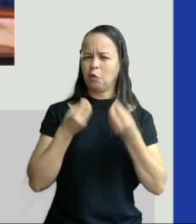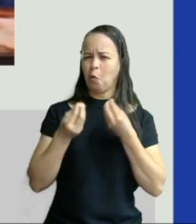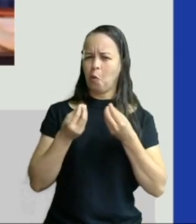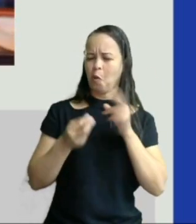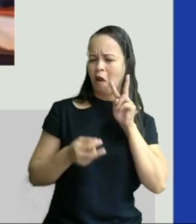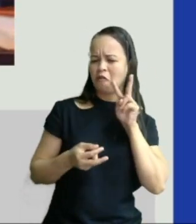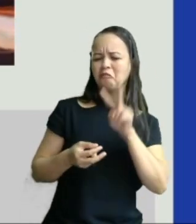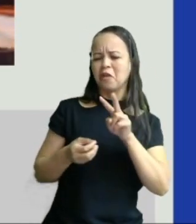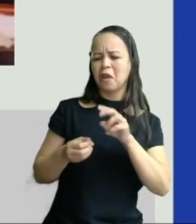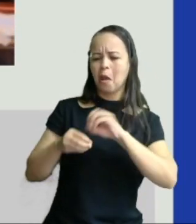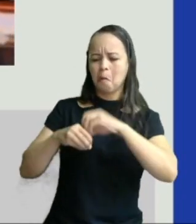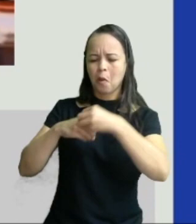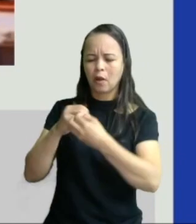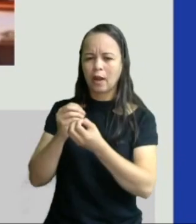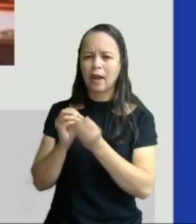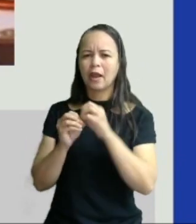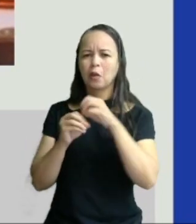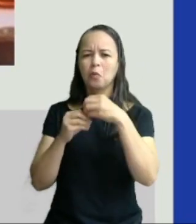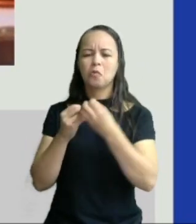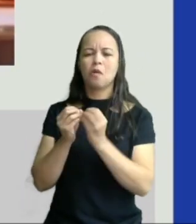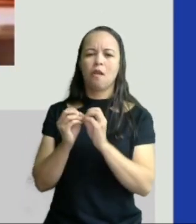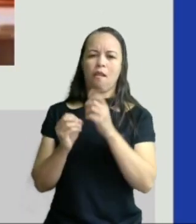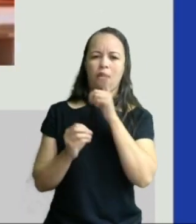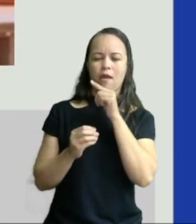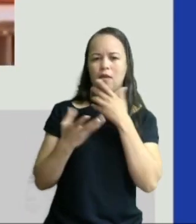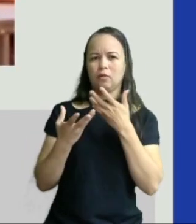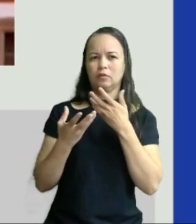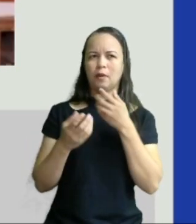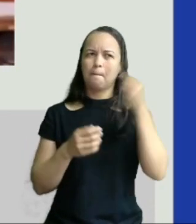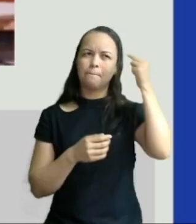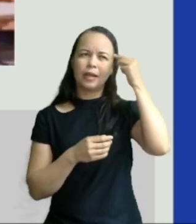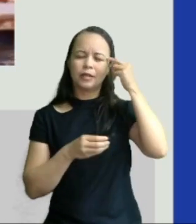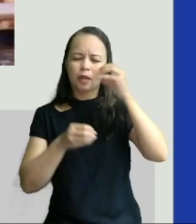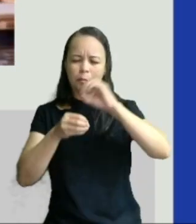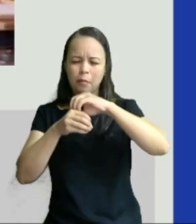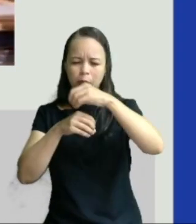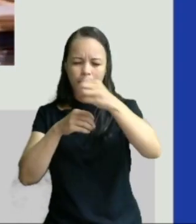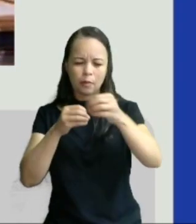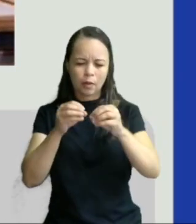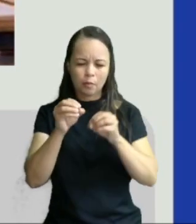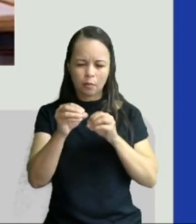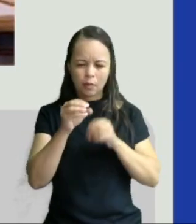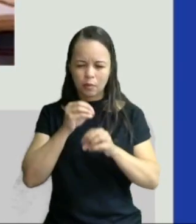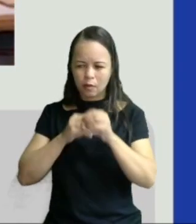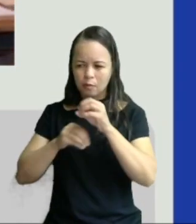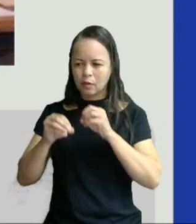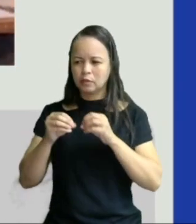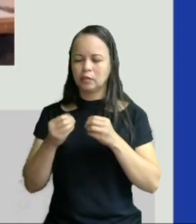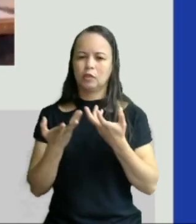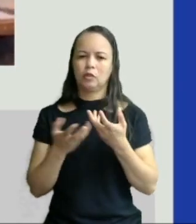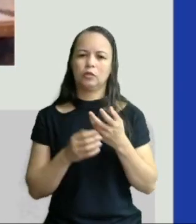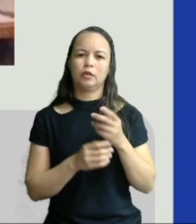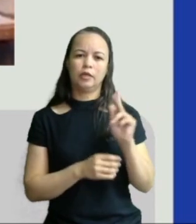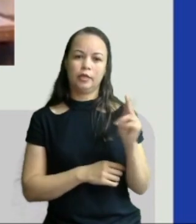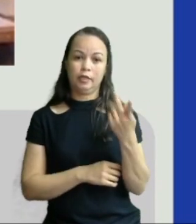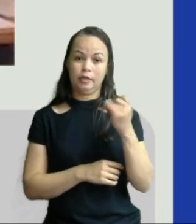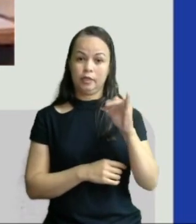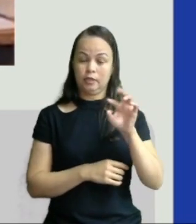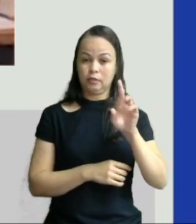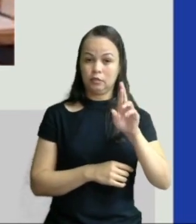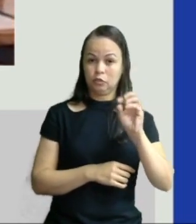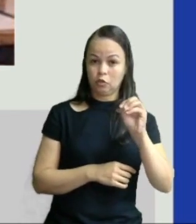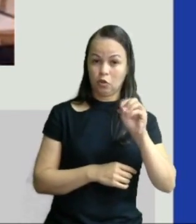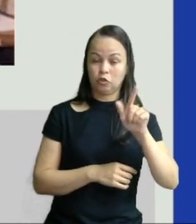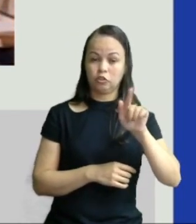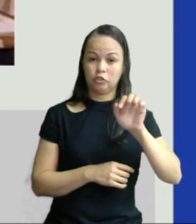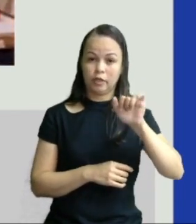água, mas pensa aí então em várias bolinhas formadas por 2 partes de hidrogênio e uma de oxigênio, e elas tentam